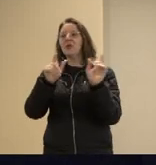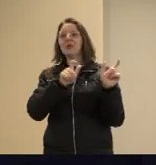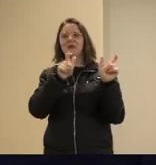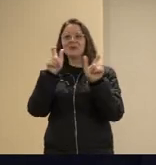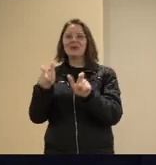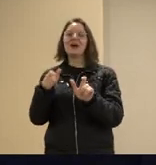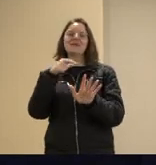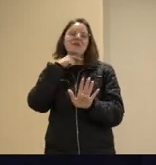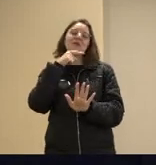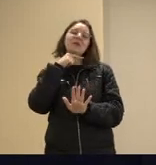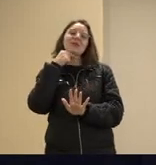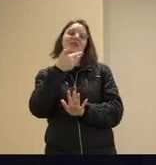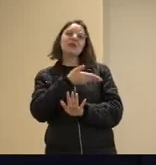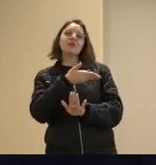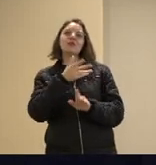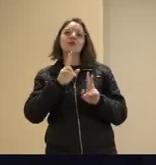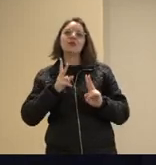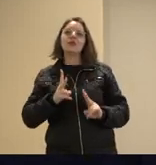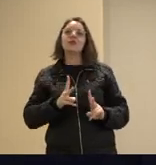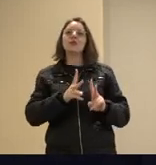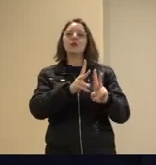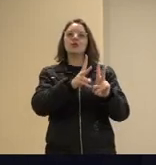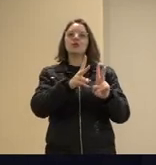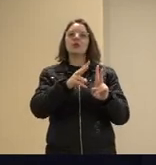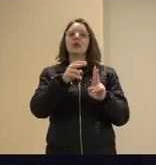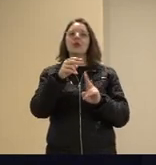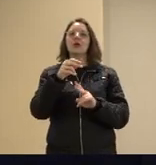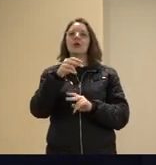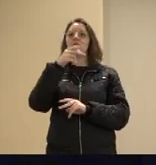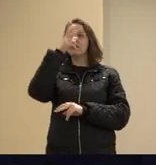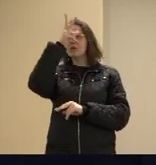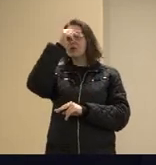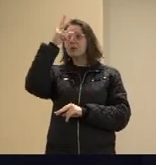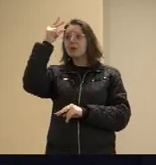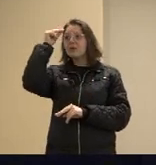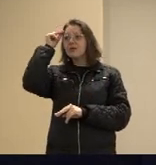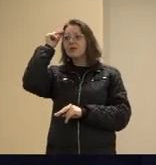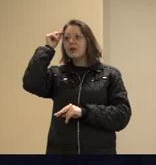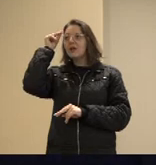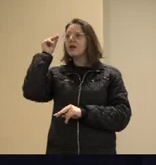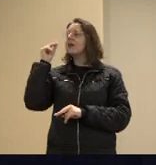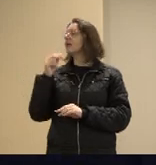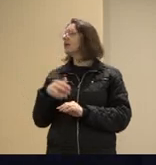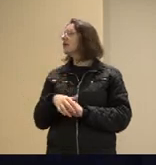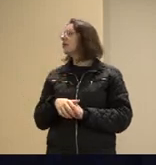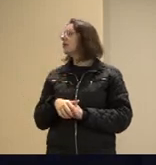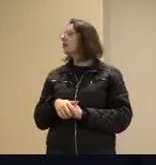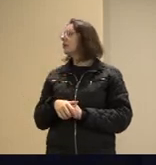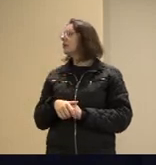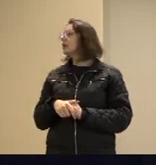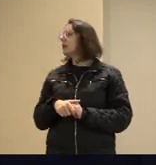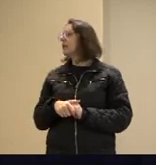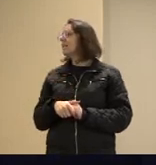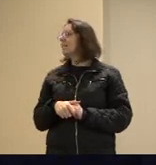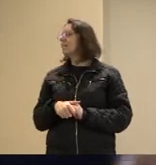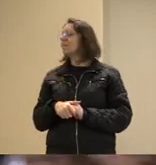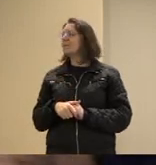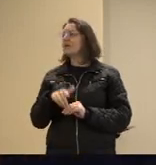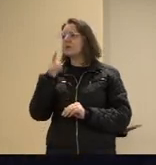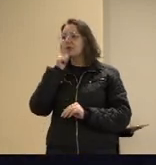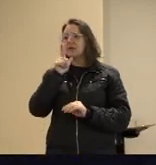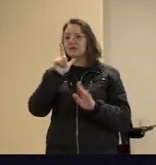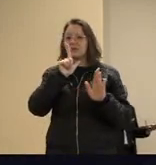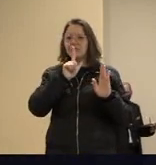não conseguimos fazer com que os prefeitos eleitos, e o Dr. Mauro lembrou o nome de um deles, desse